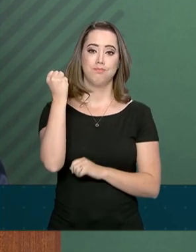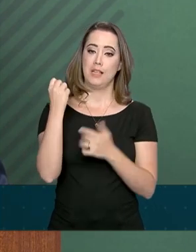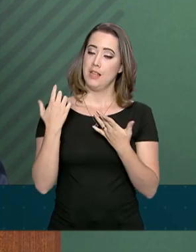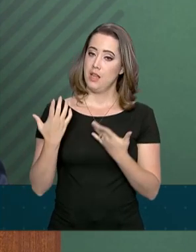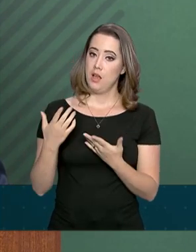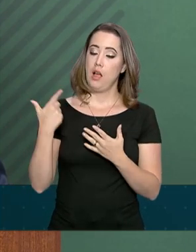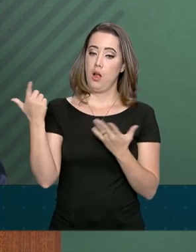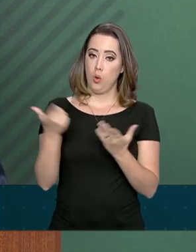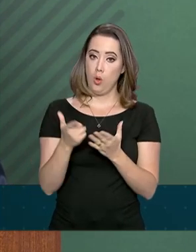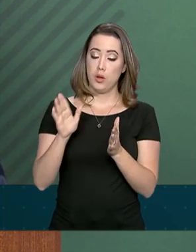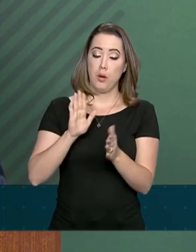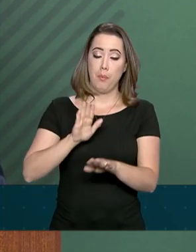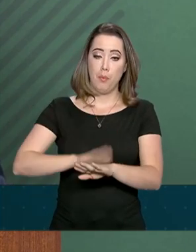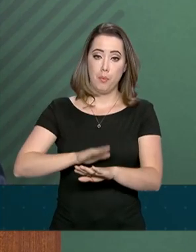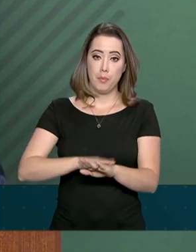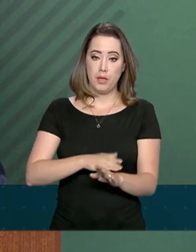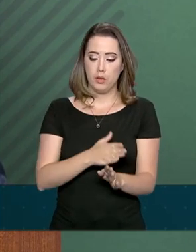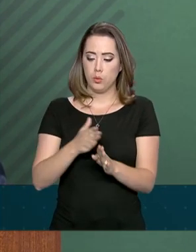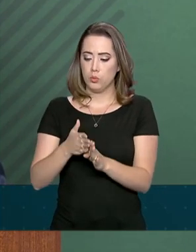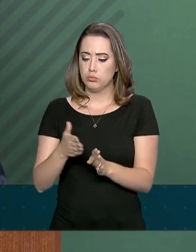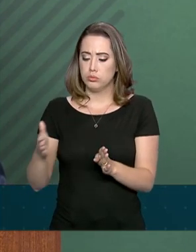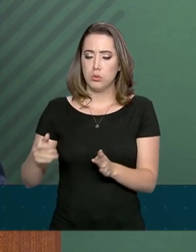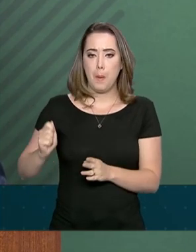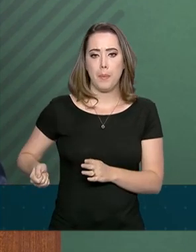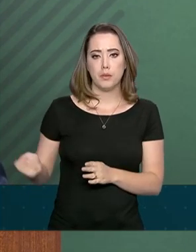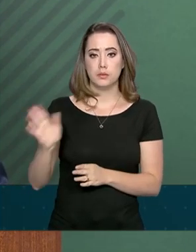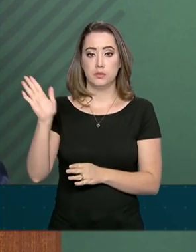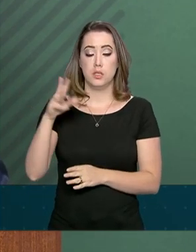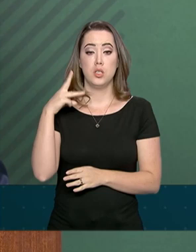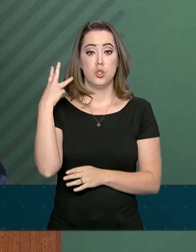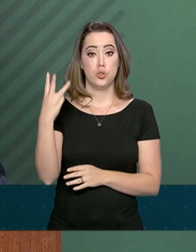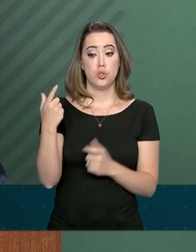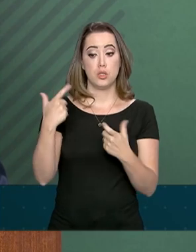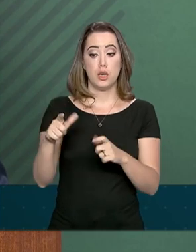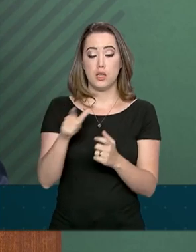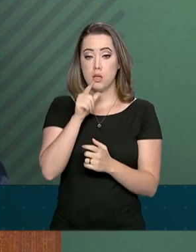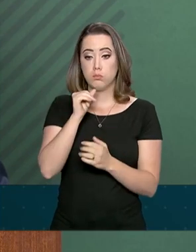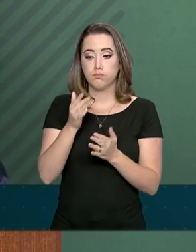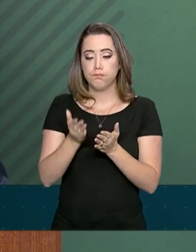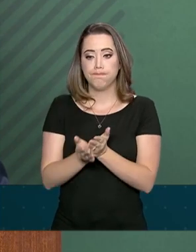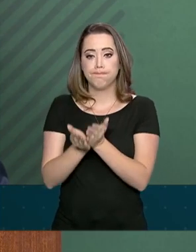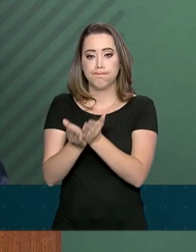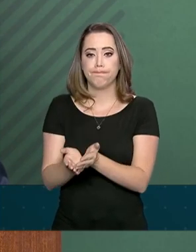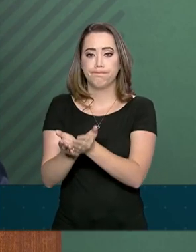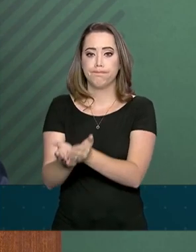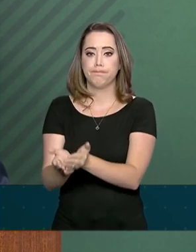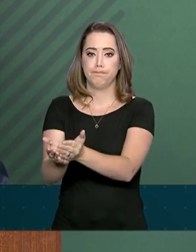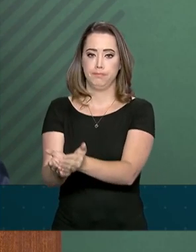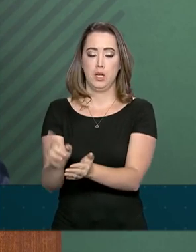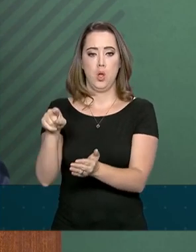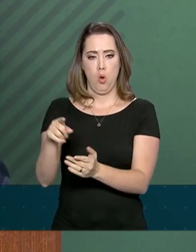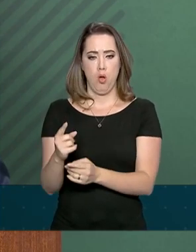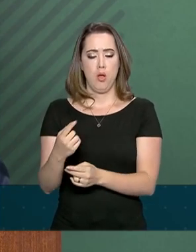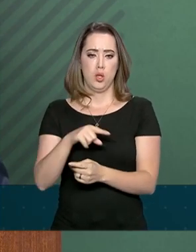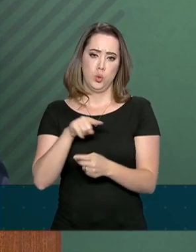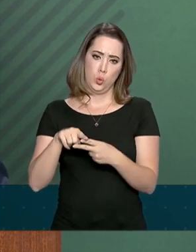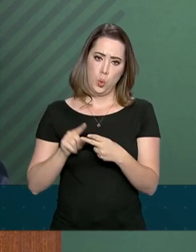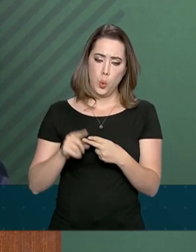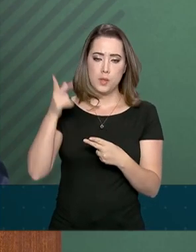portuárias duas delas são em santos destinadas aos produtos químicos